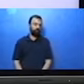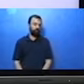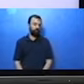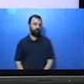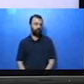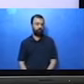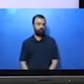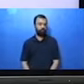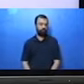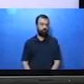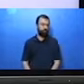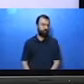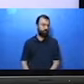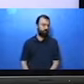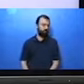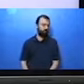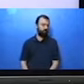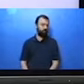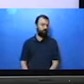terrestres.